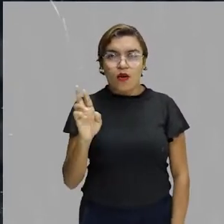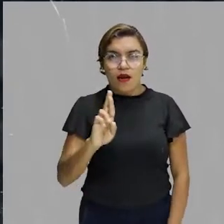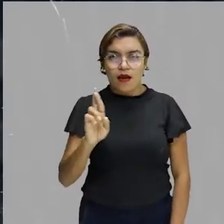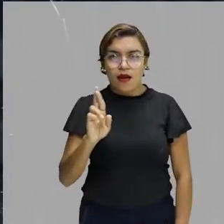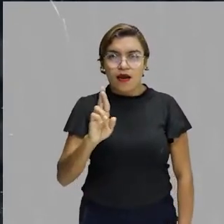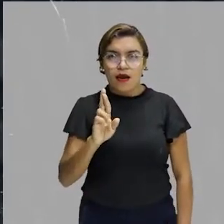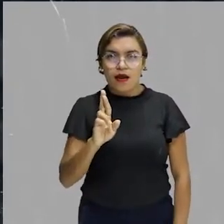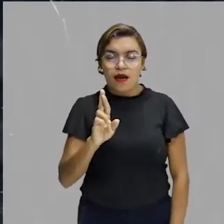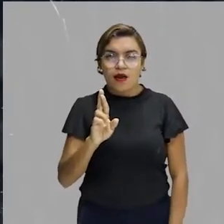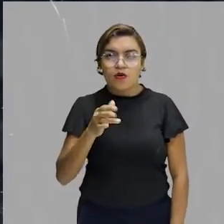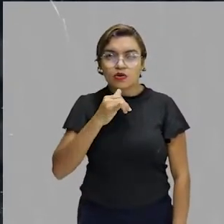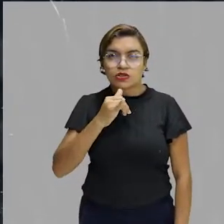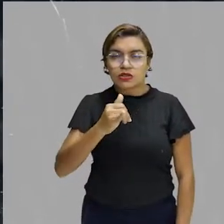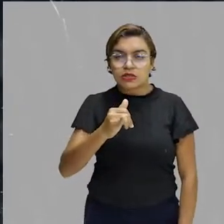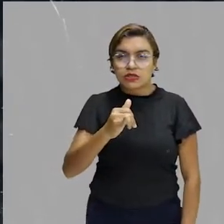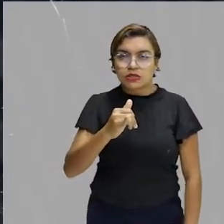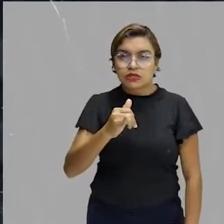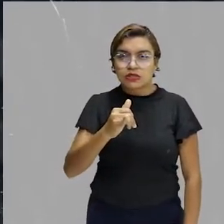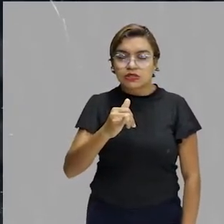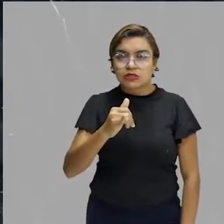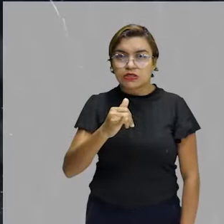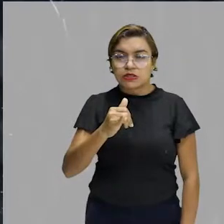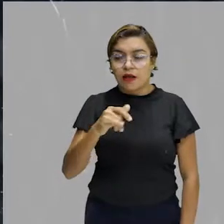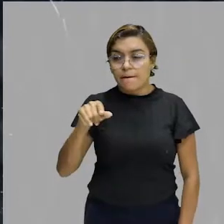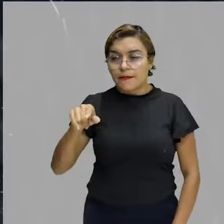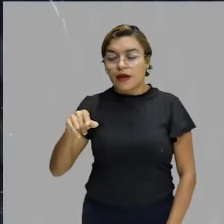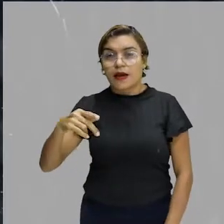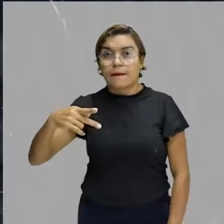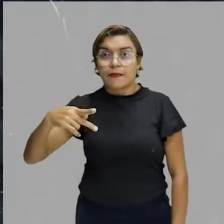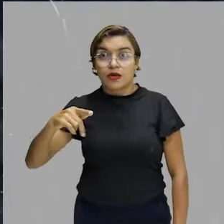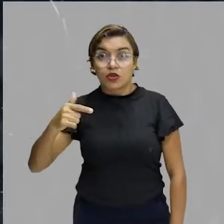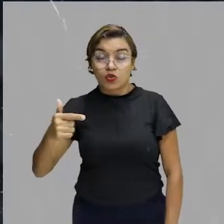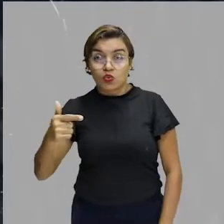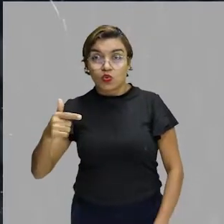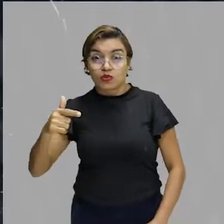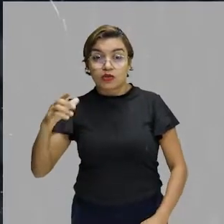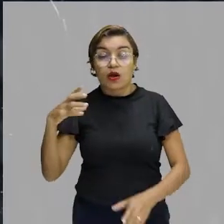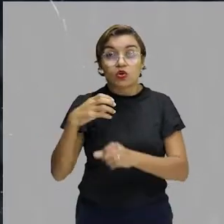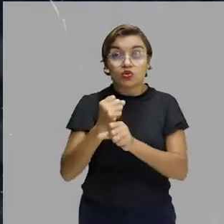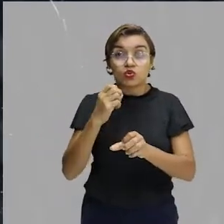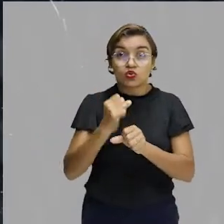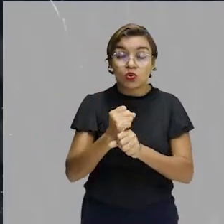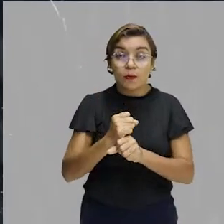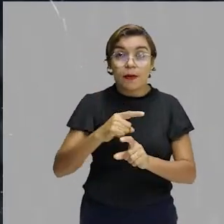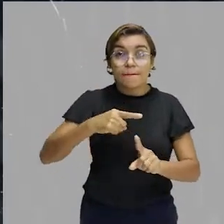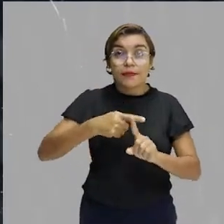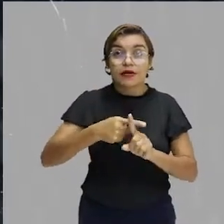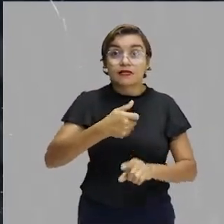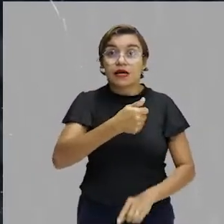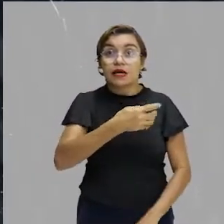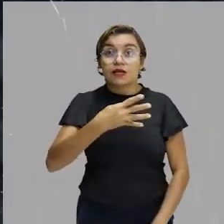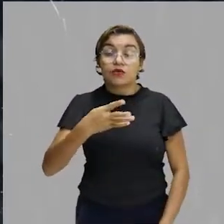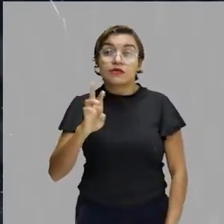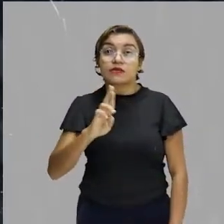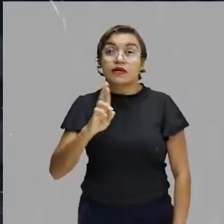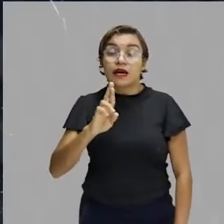bandeira P2, tu pega esse R$ 1 e tu vai somar mais R$ 14,20, ou seja, em vez de pagar R$ 1, tu vai pagar R$ 15.